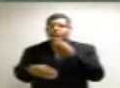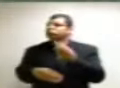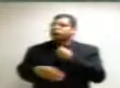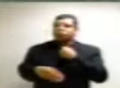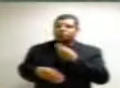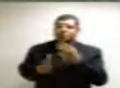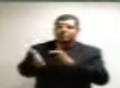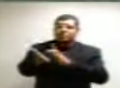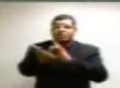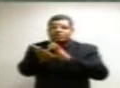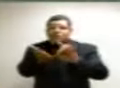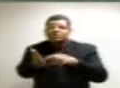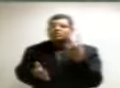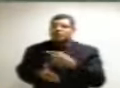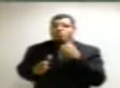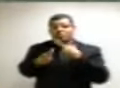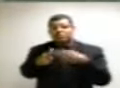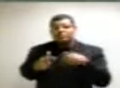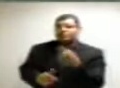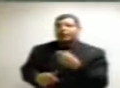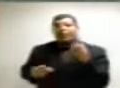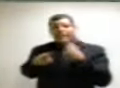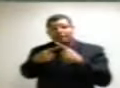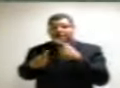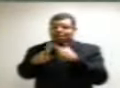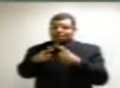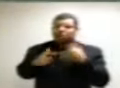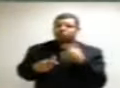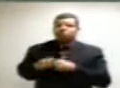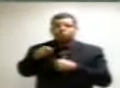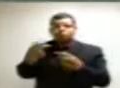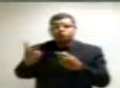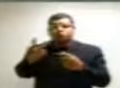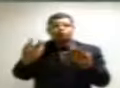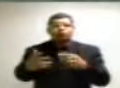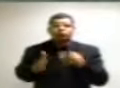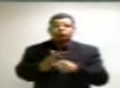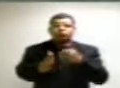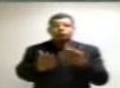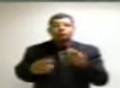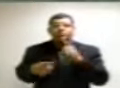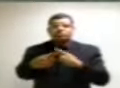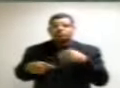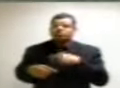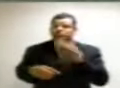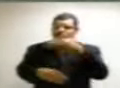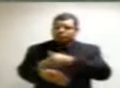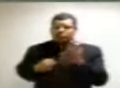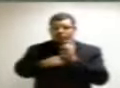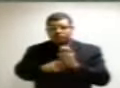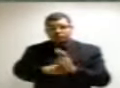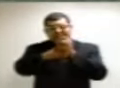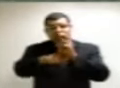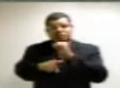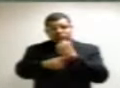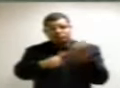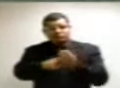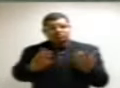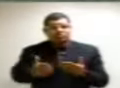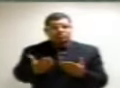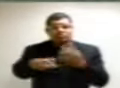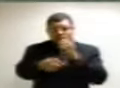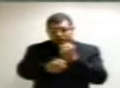não podemos fingir que o problema não é com a gente, porque o problema é conosco por dois motivos. Primeiro, porque nós somos a casa que representa a